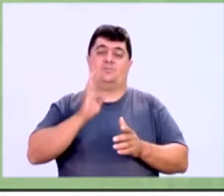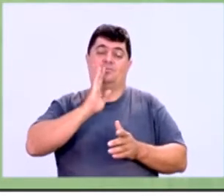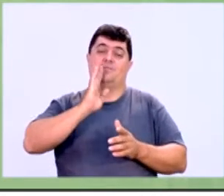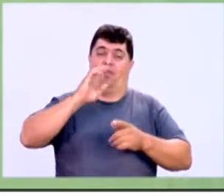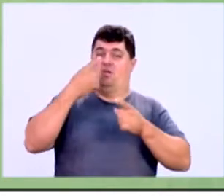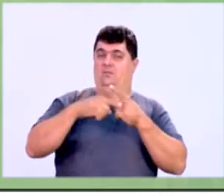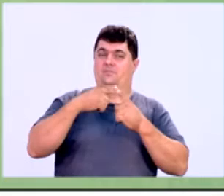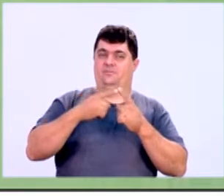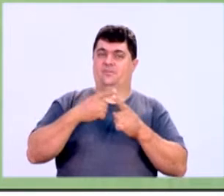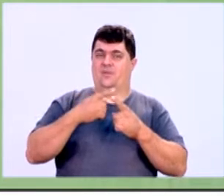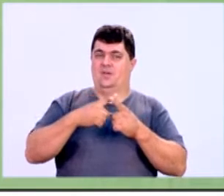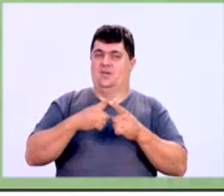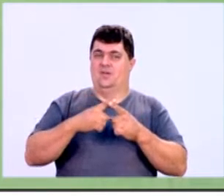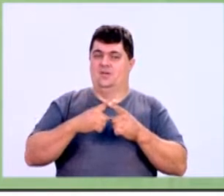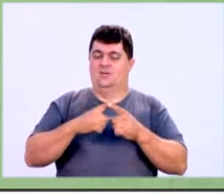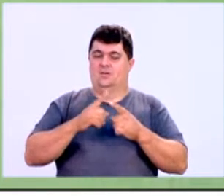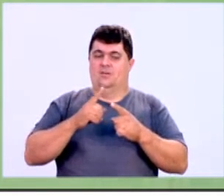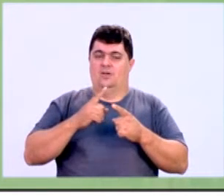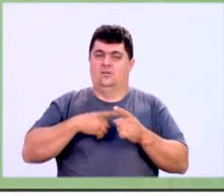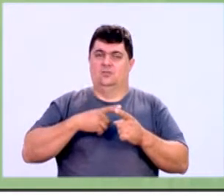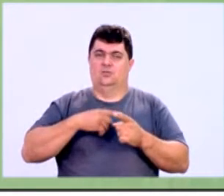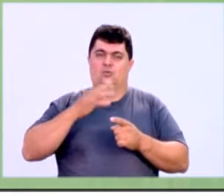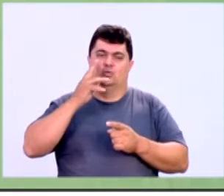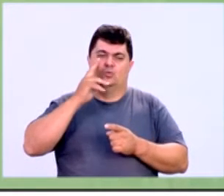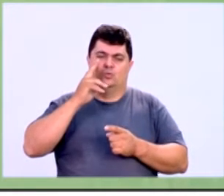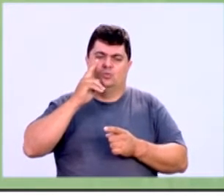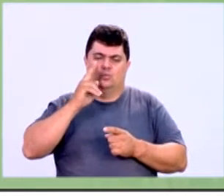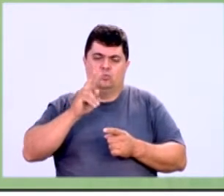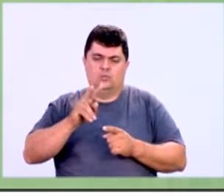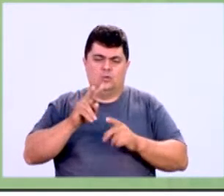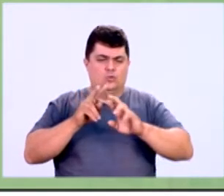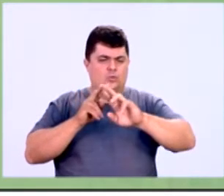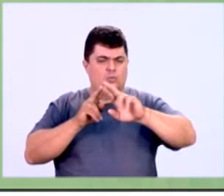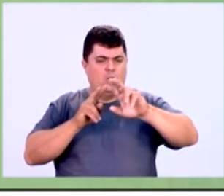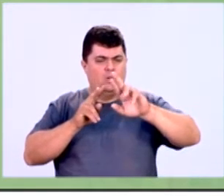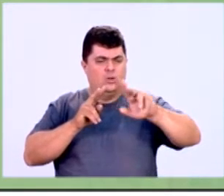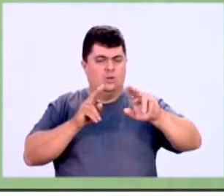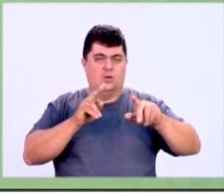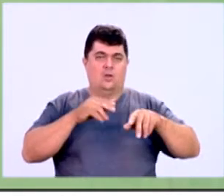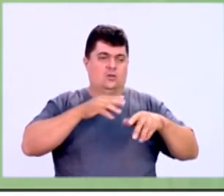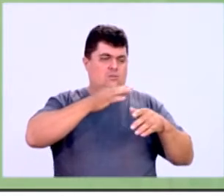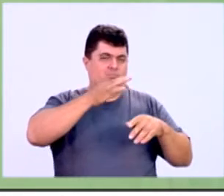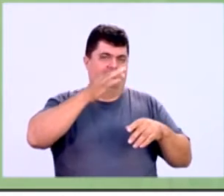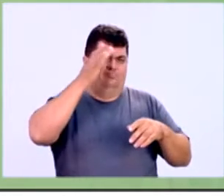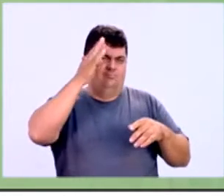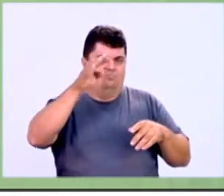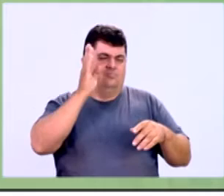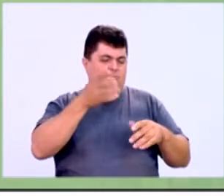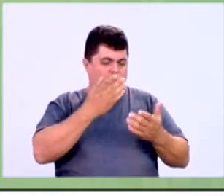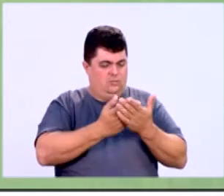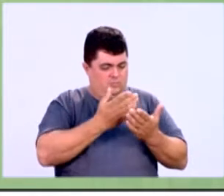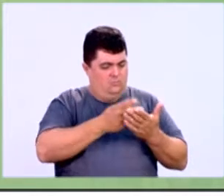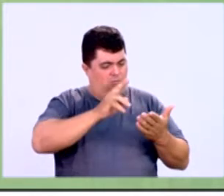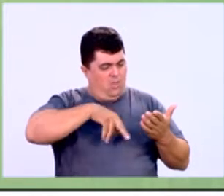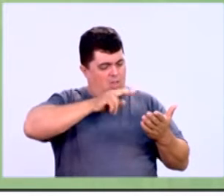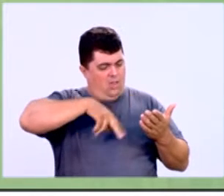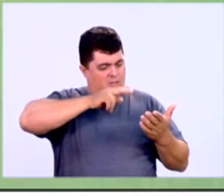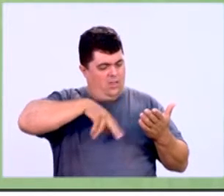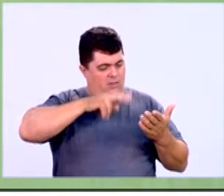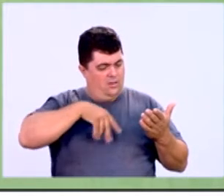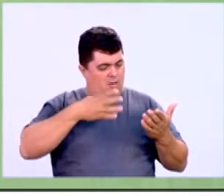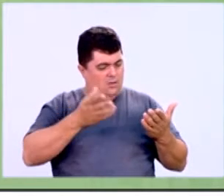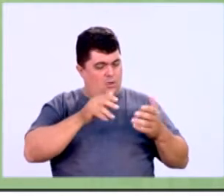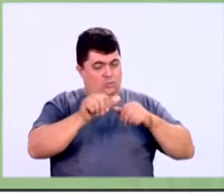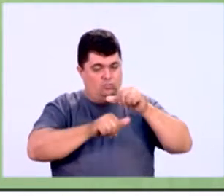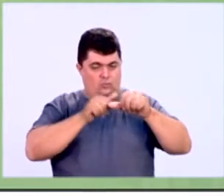com que ele comece a ver tudo o que ele aprendeu na teoria, em sala de aula, nos livros, seja lá onde ele buscou